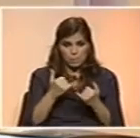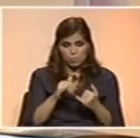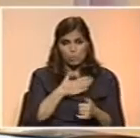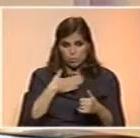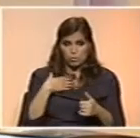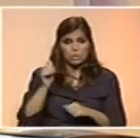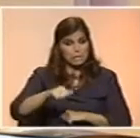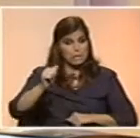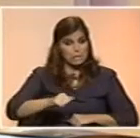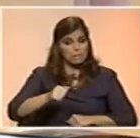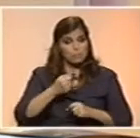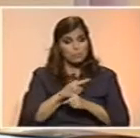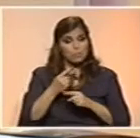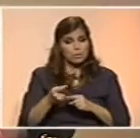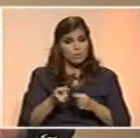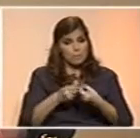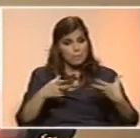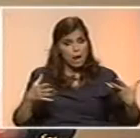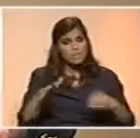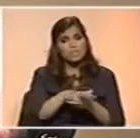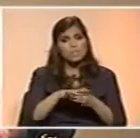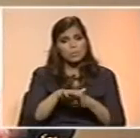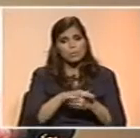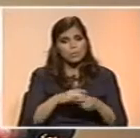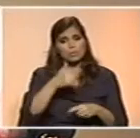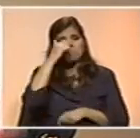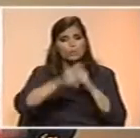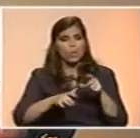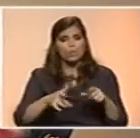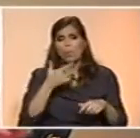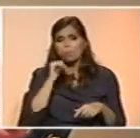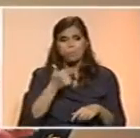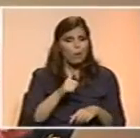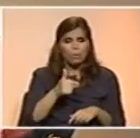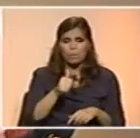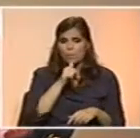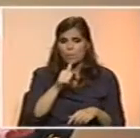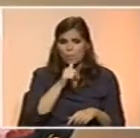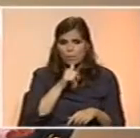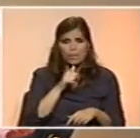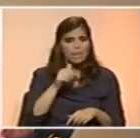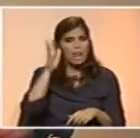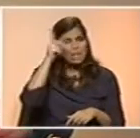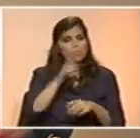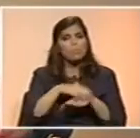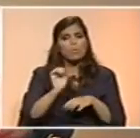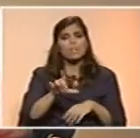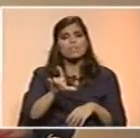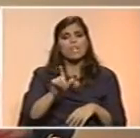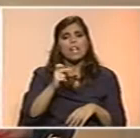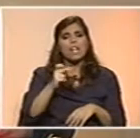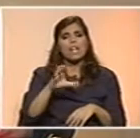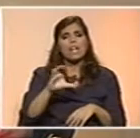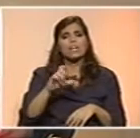dúvida. Até porque cada vez têm aparecido mais casos também de intolerância à lactose. Mas o principal problema, eu penso que não é esse. É que nós temos que ter